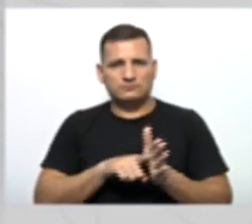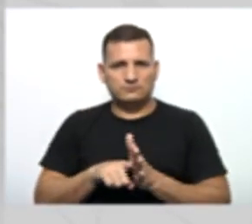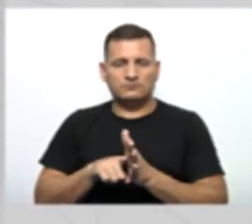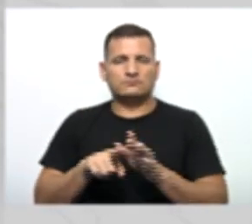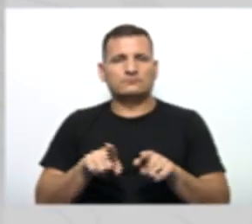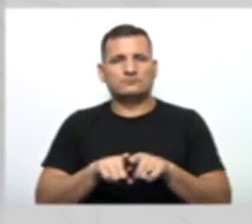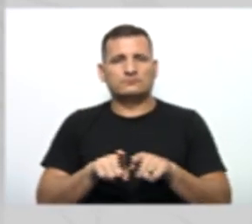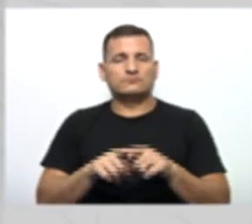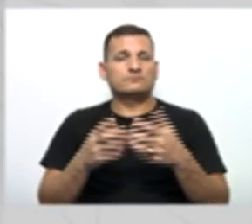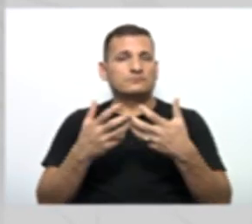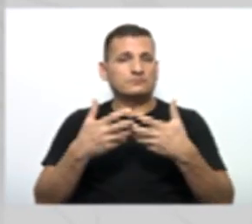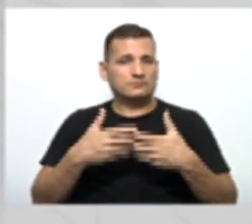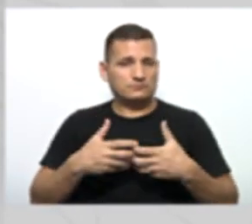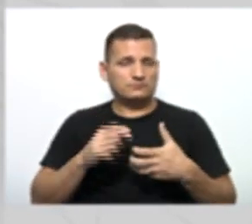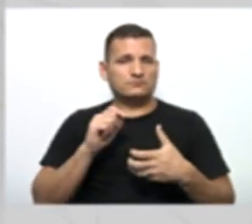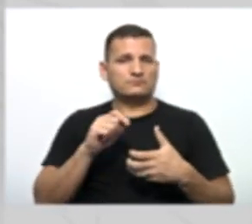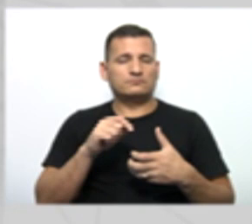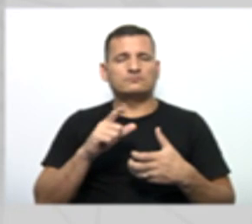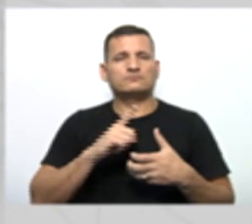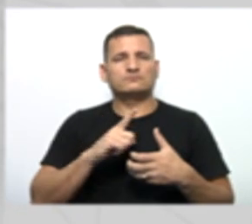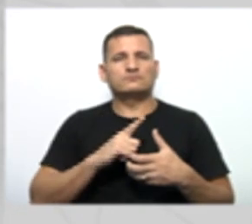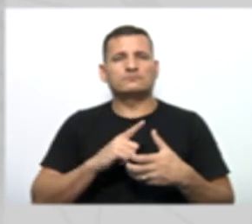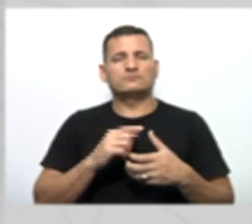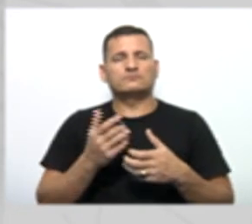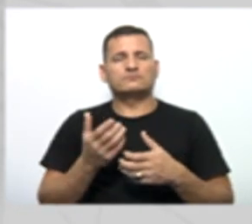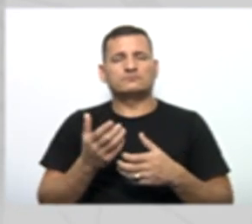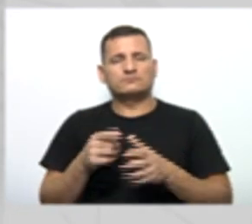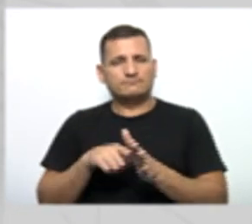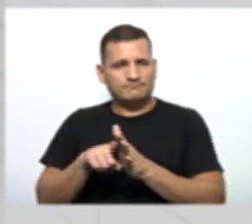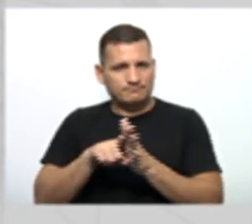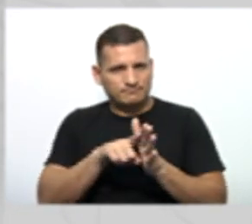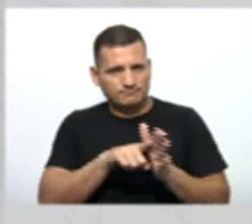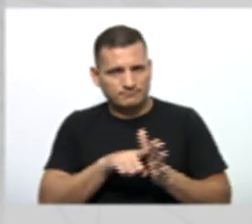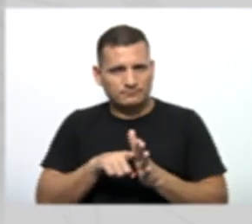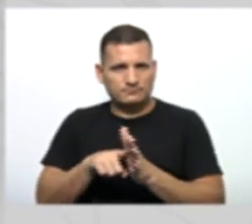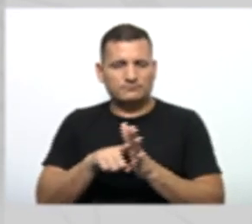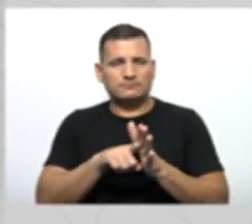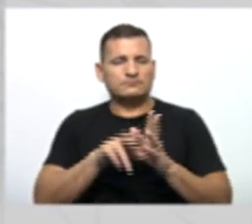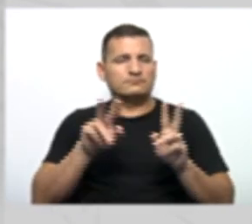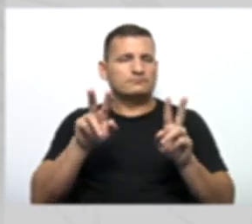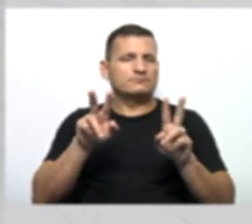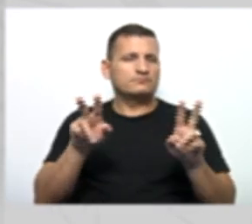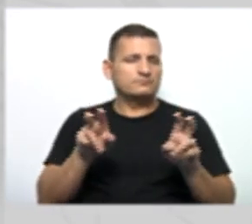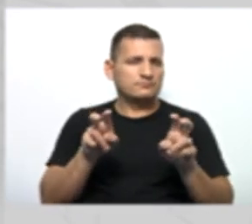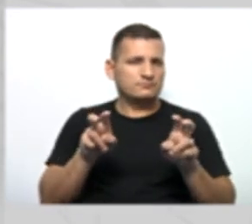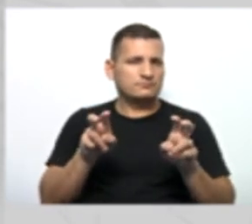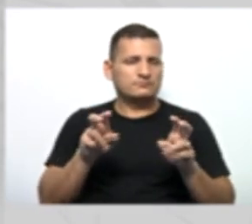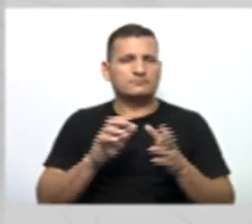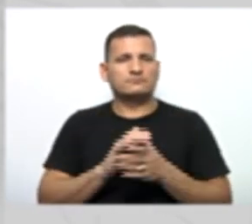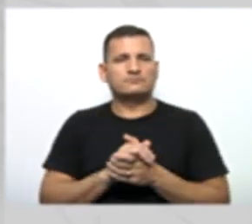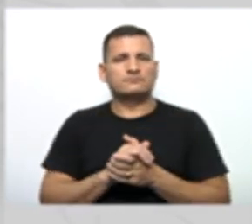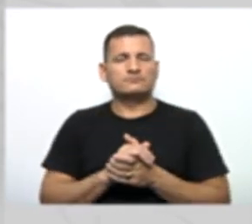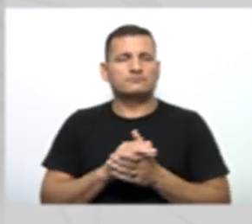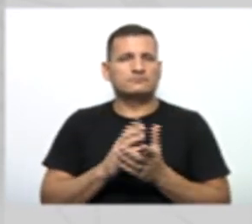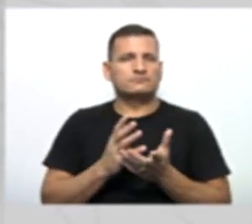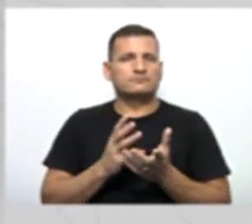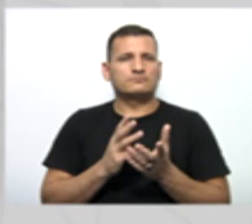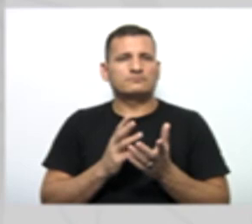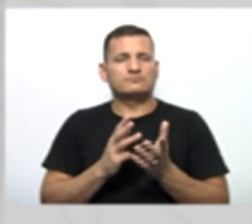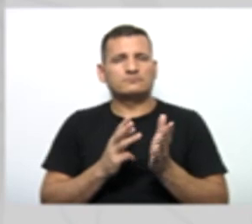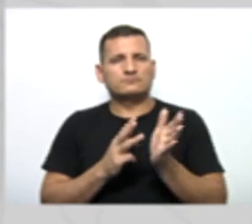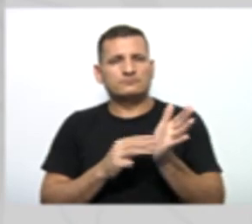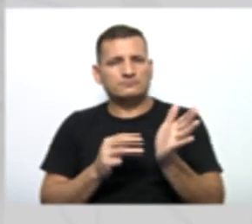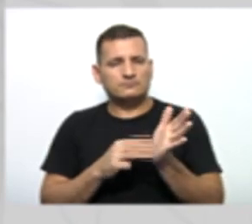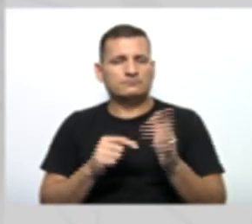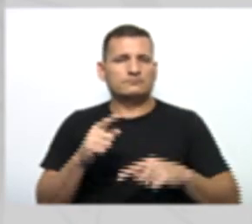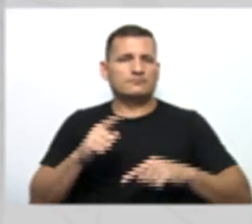através do IFRO, busca a desenvolver pesquisas sobre de métodos, de materiais